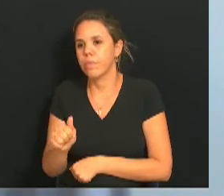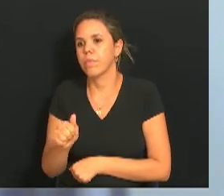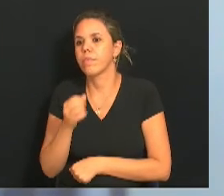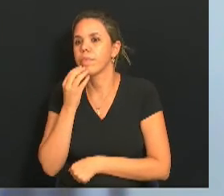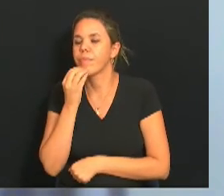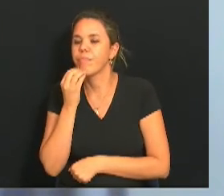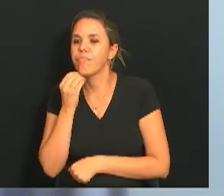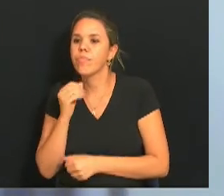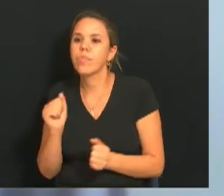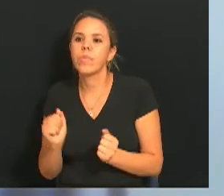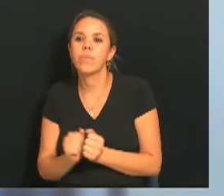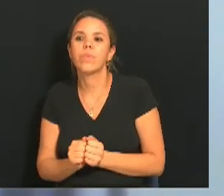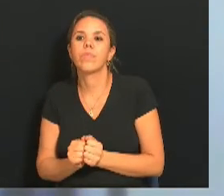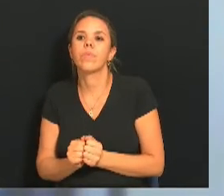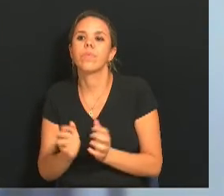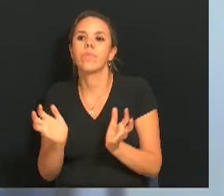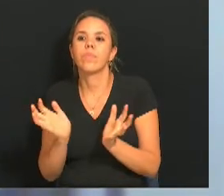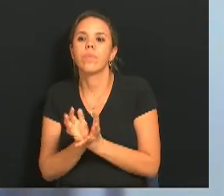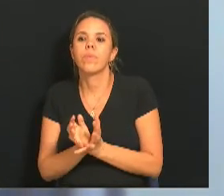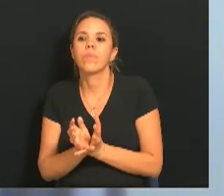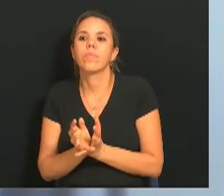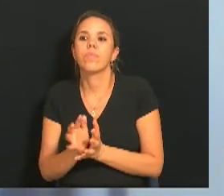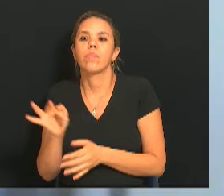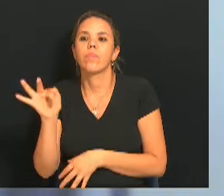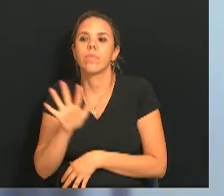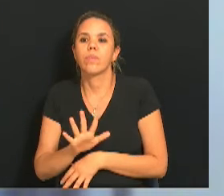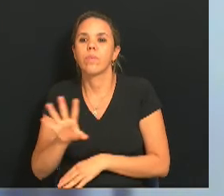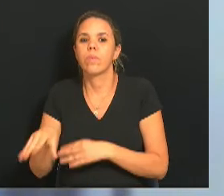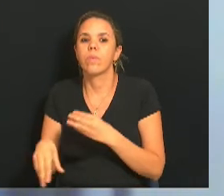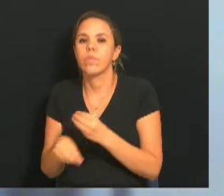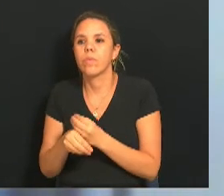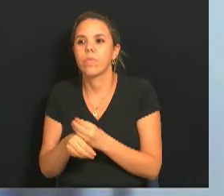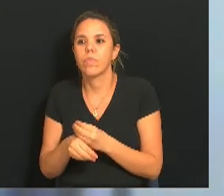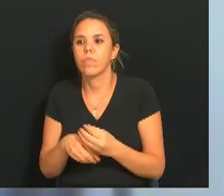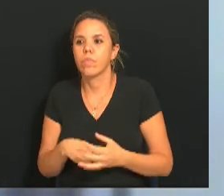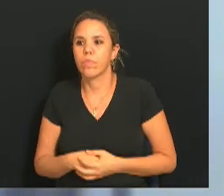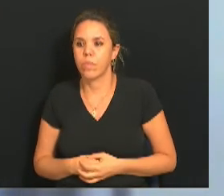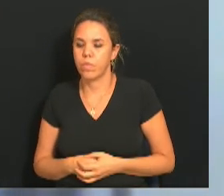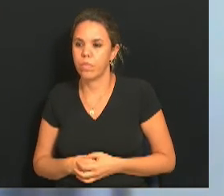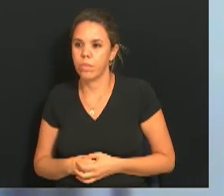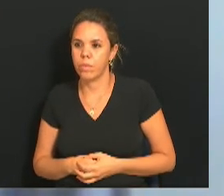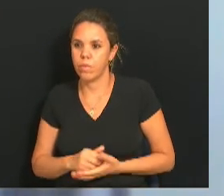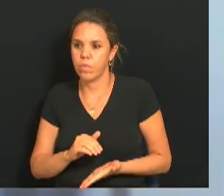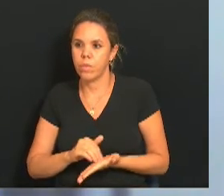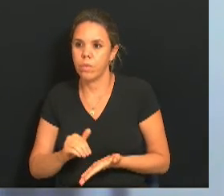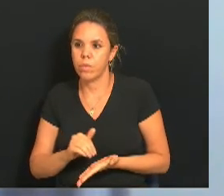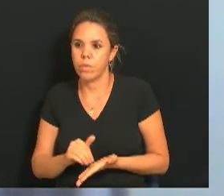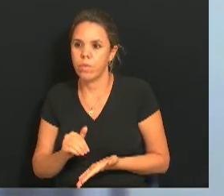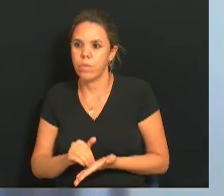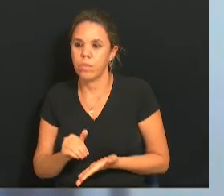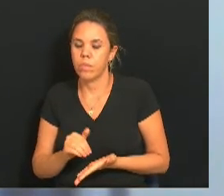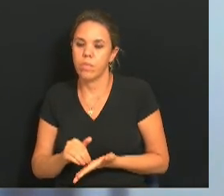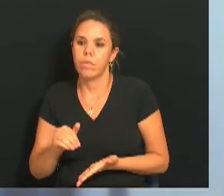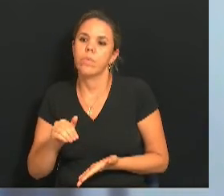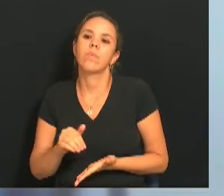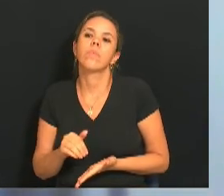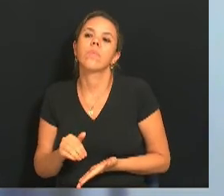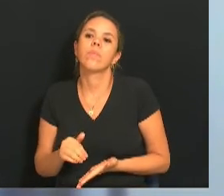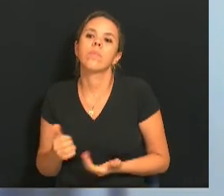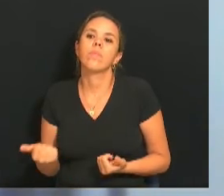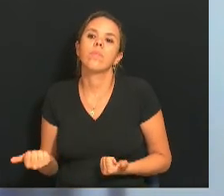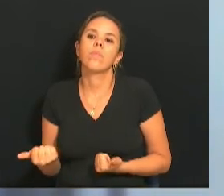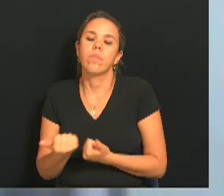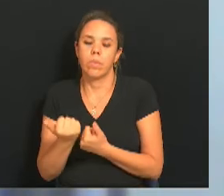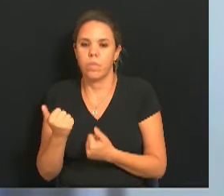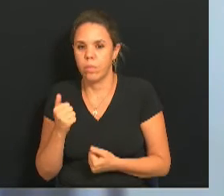eleito pelo coletivo de supervisores para compor uma assessoria da Secretaria Municipal de Educação,